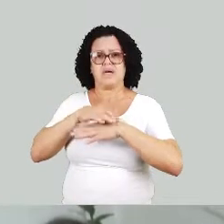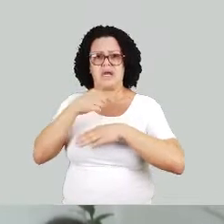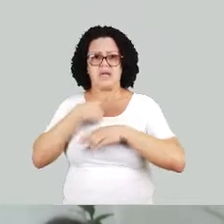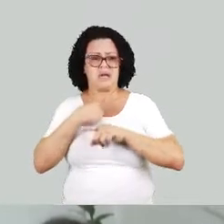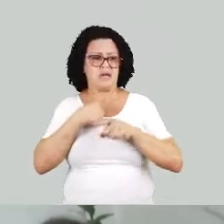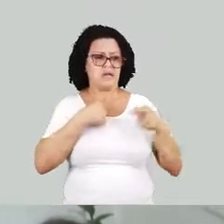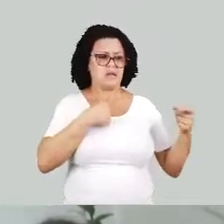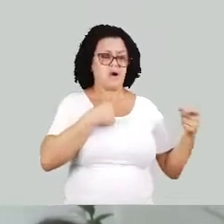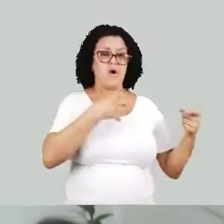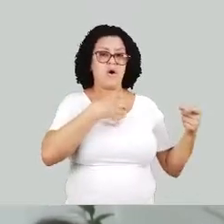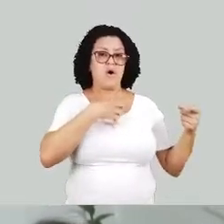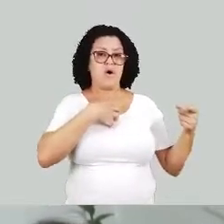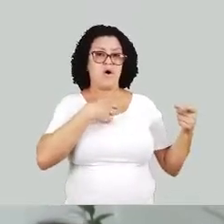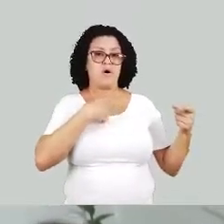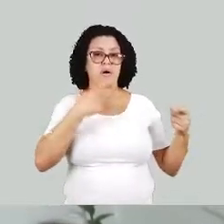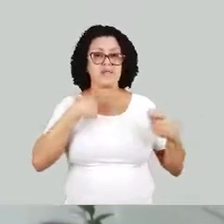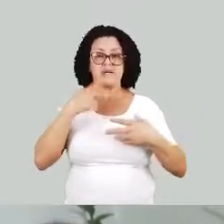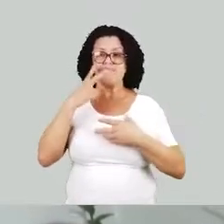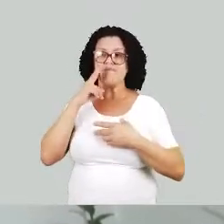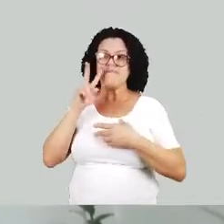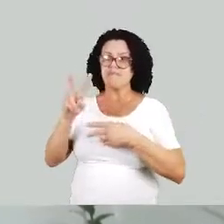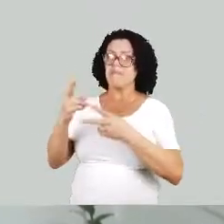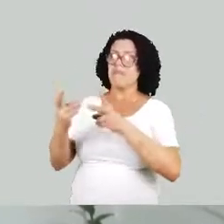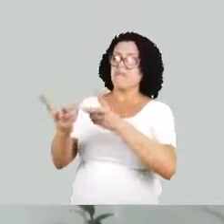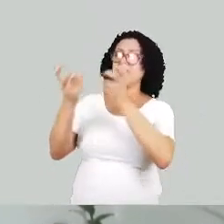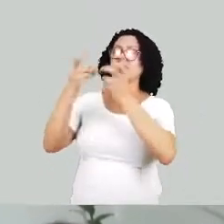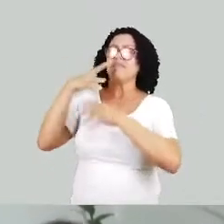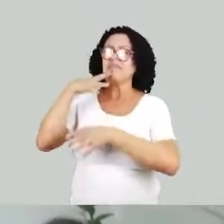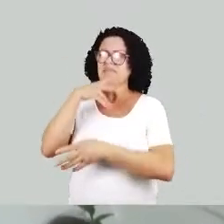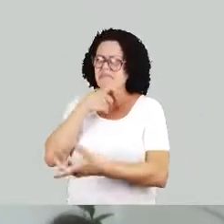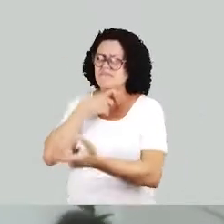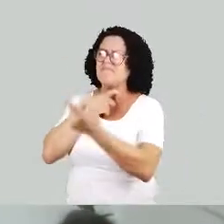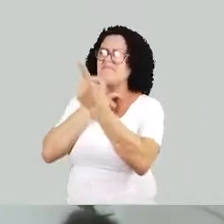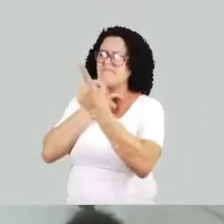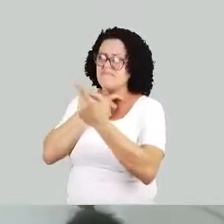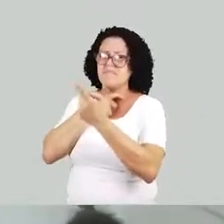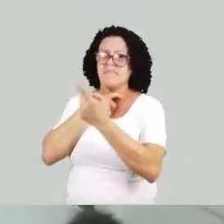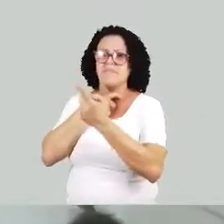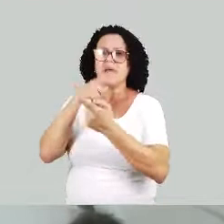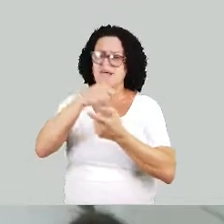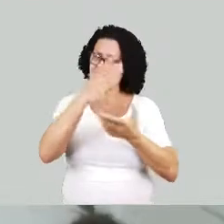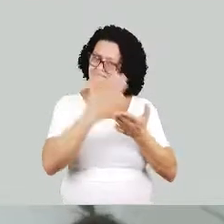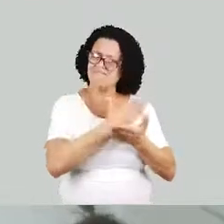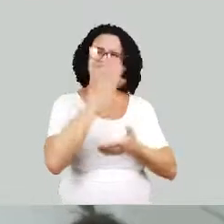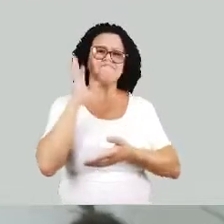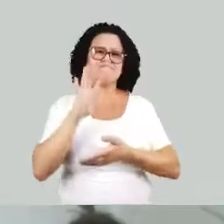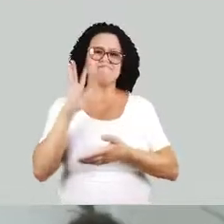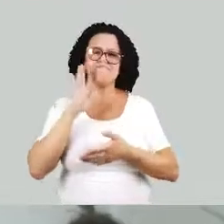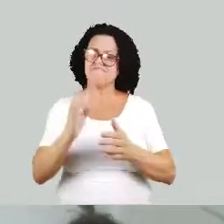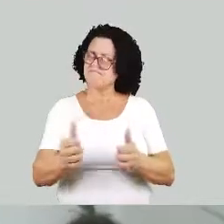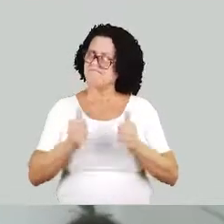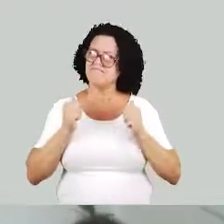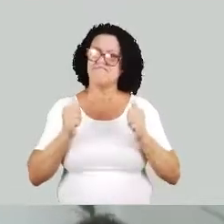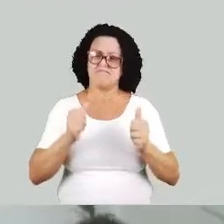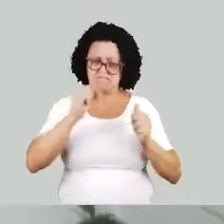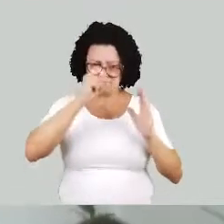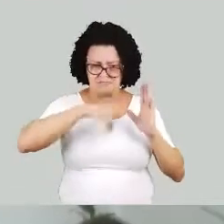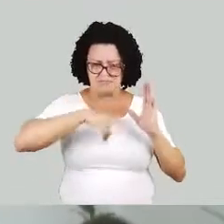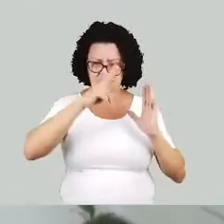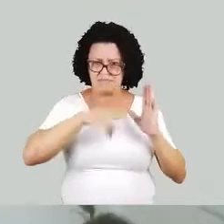na maneira com que nós estamos encarando as coisas. Tá? Esse livro é muito bacana.